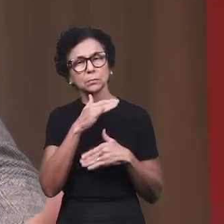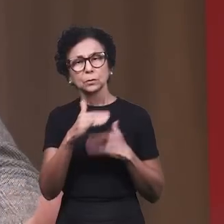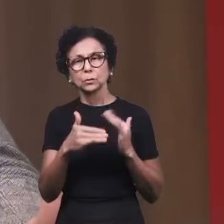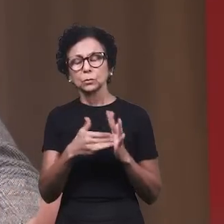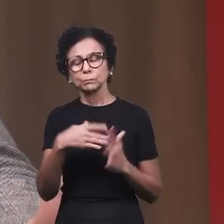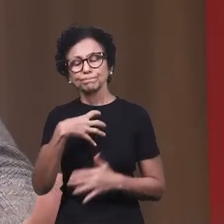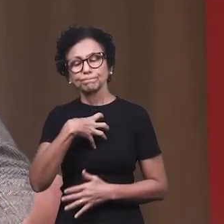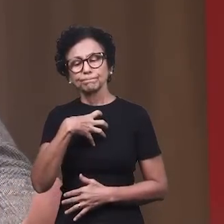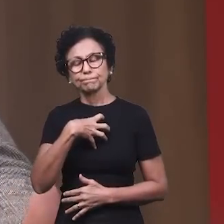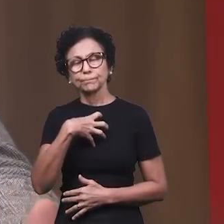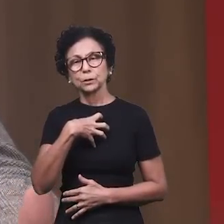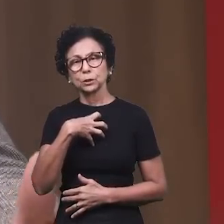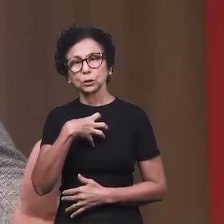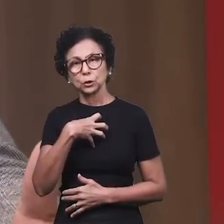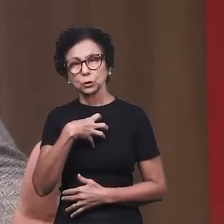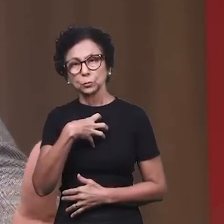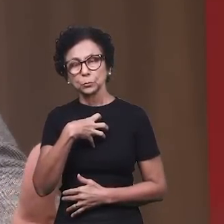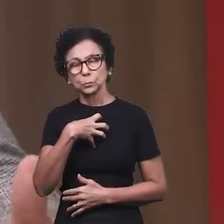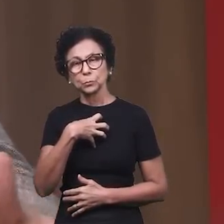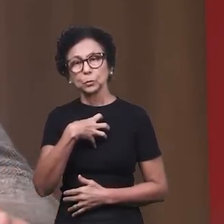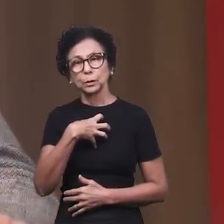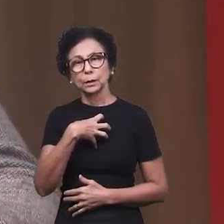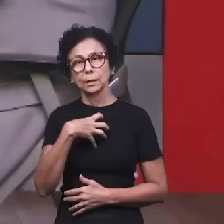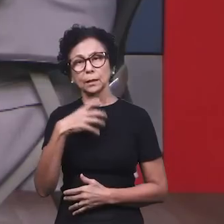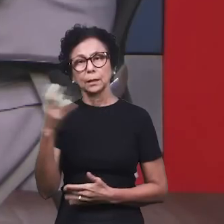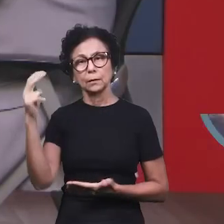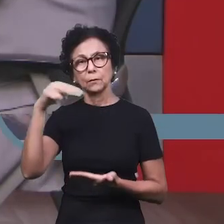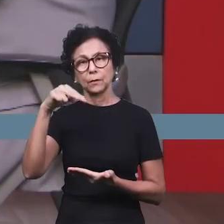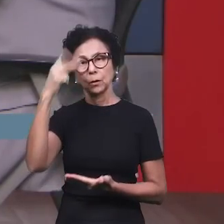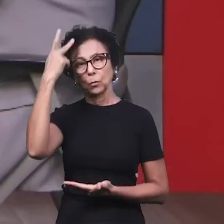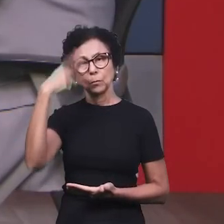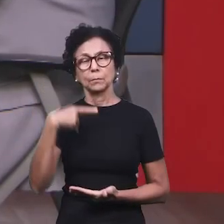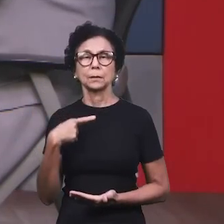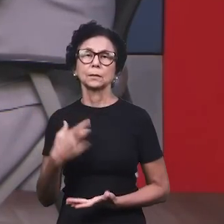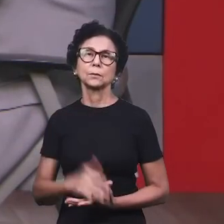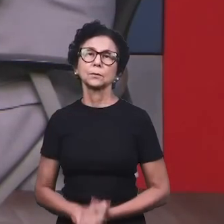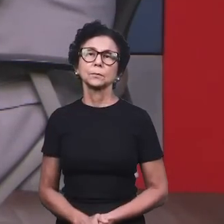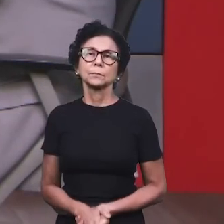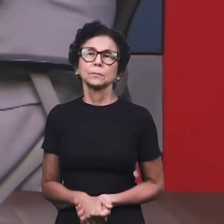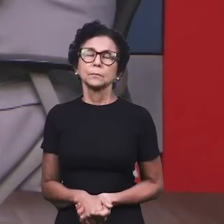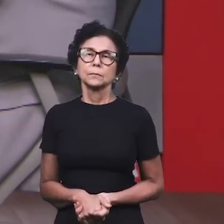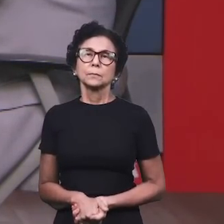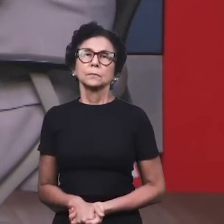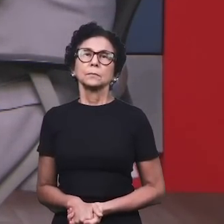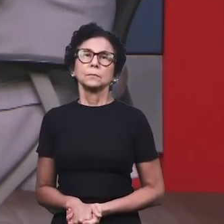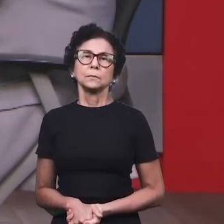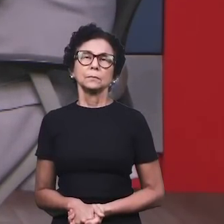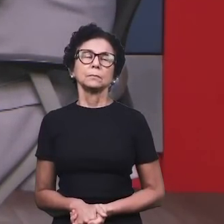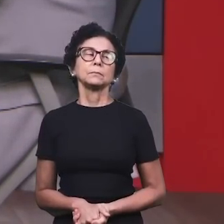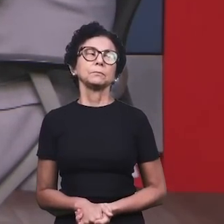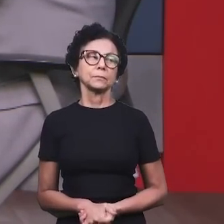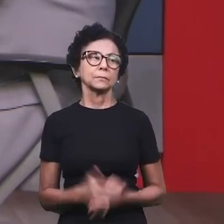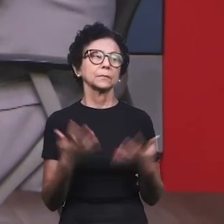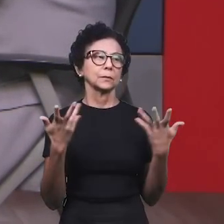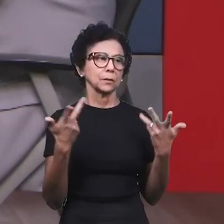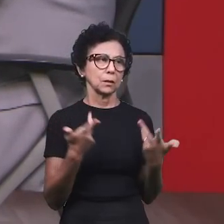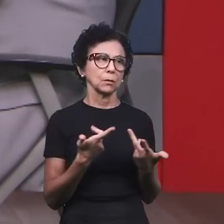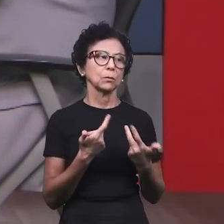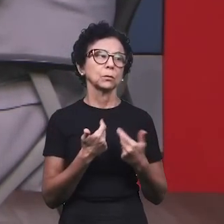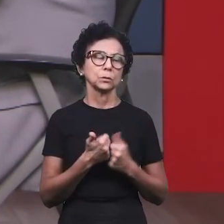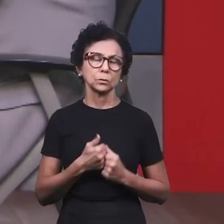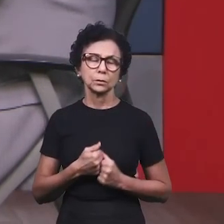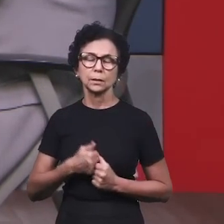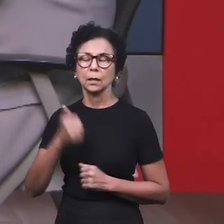passou porque ele também veio na forma de homem. Maravilhoso, né, Marco? Maravilhoso. A gente poder meditar,